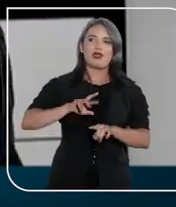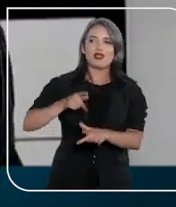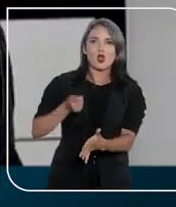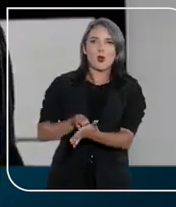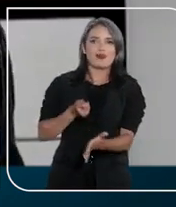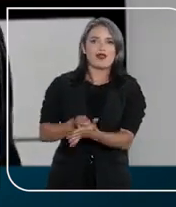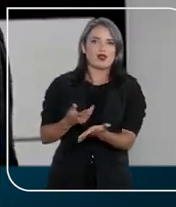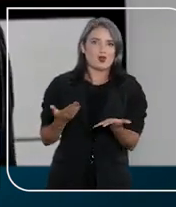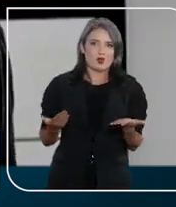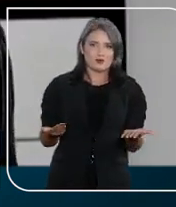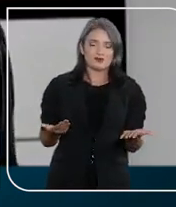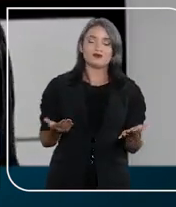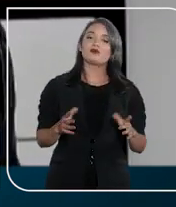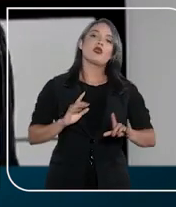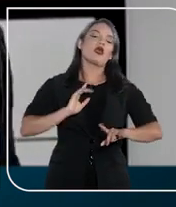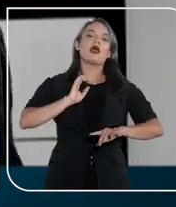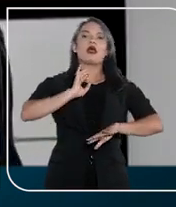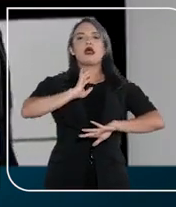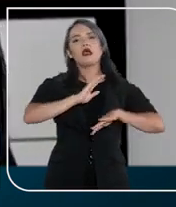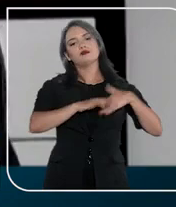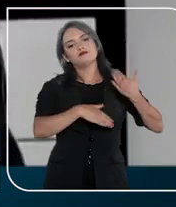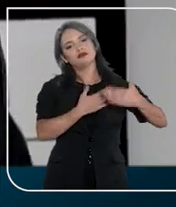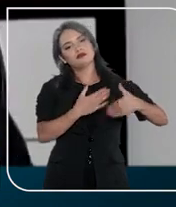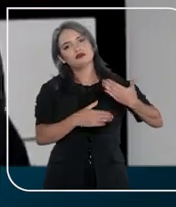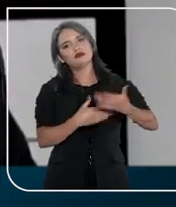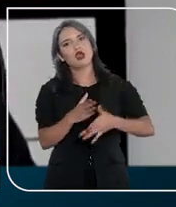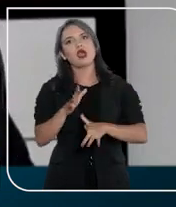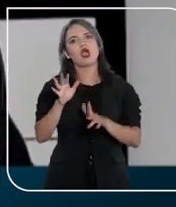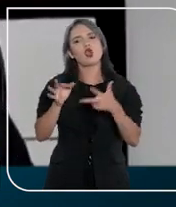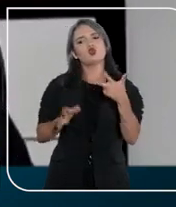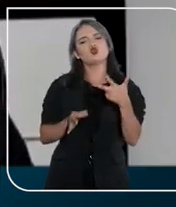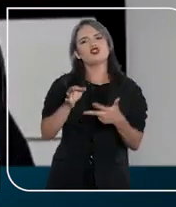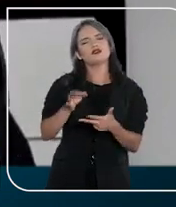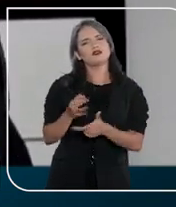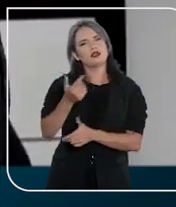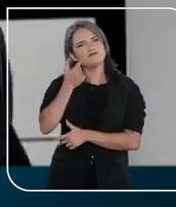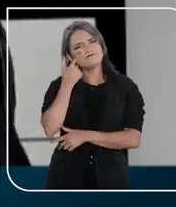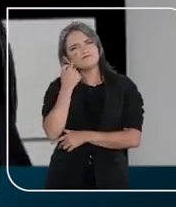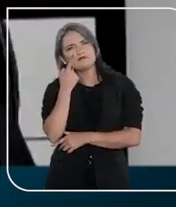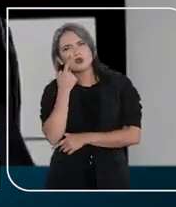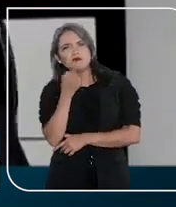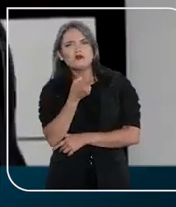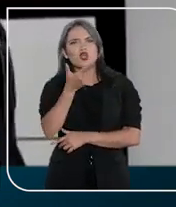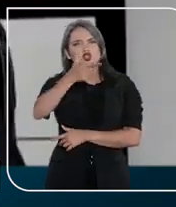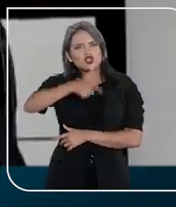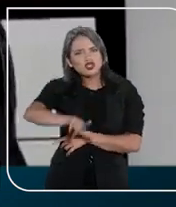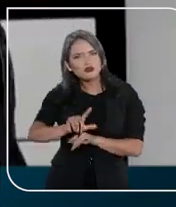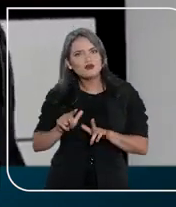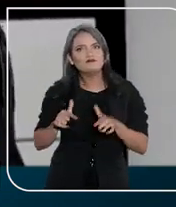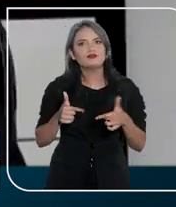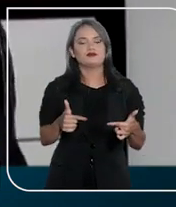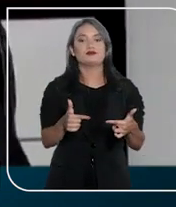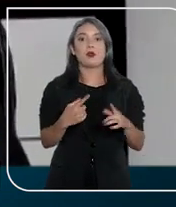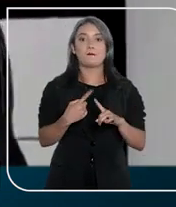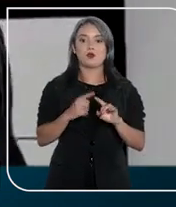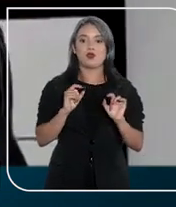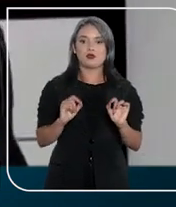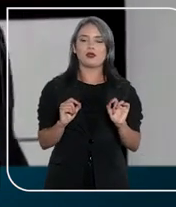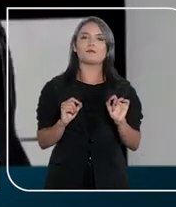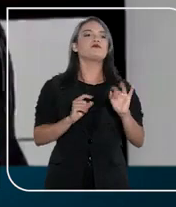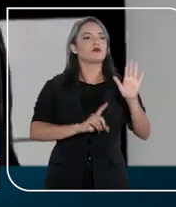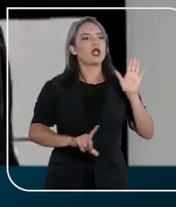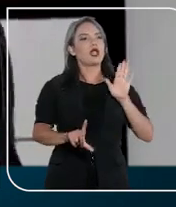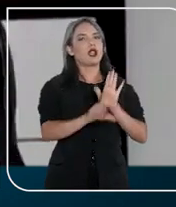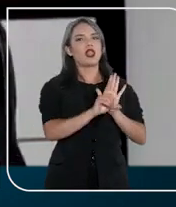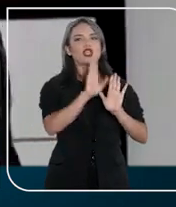pode. Posteriormente, o Poder Judiciário teve que agir de novo, Fátima. Porque olha o que acontecia agora. Eu coloco uma legislação